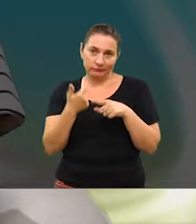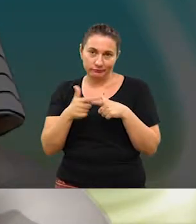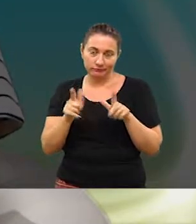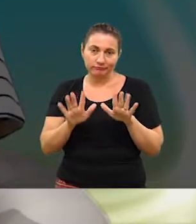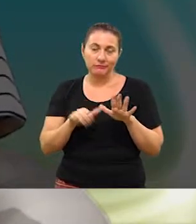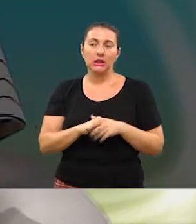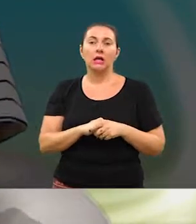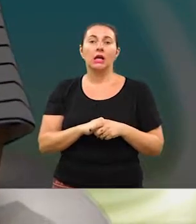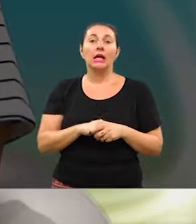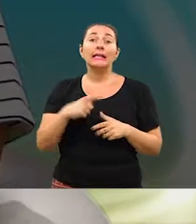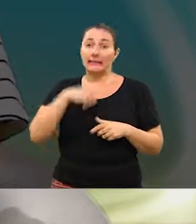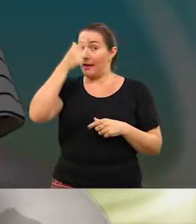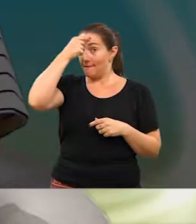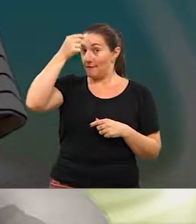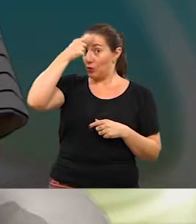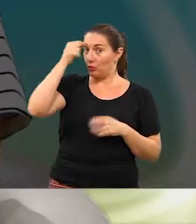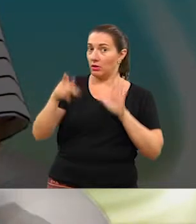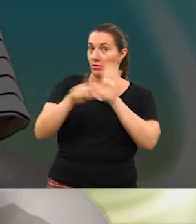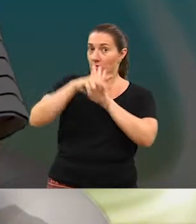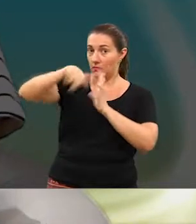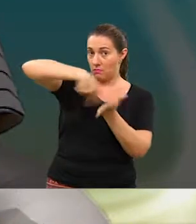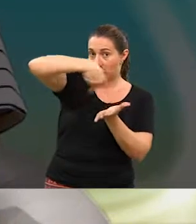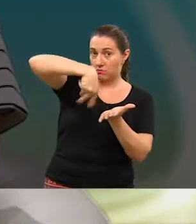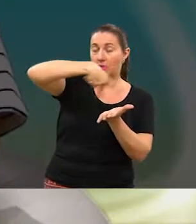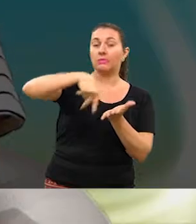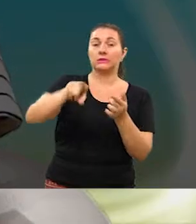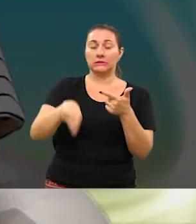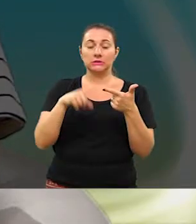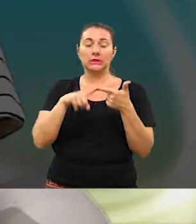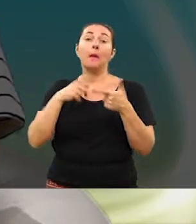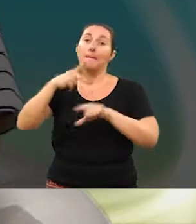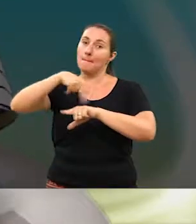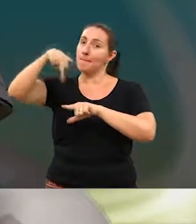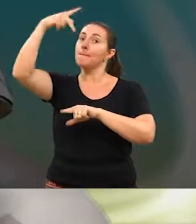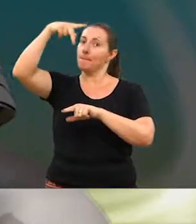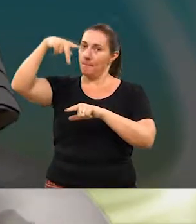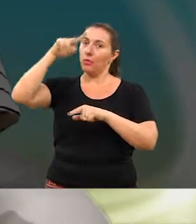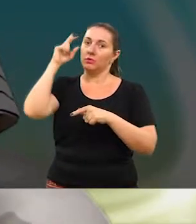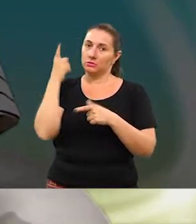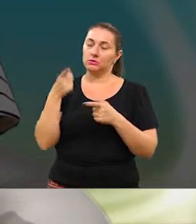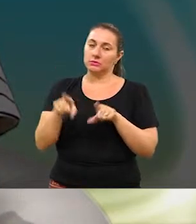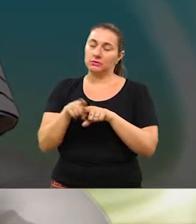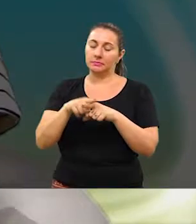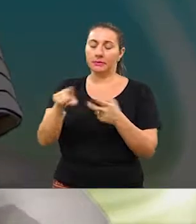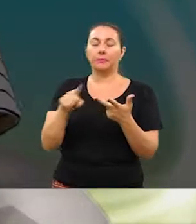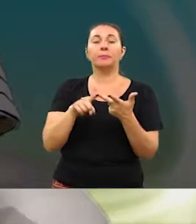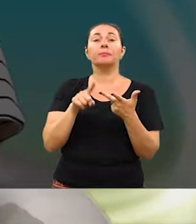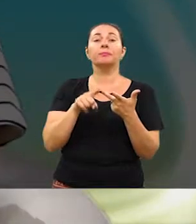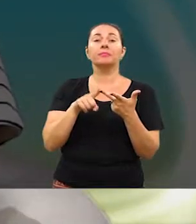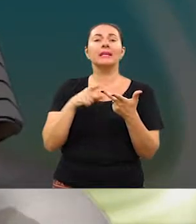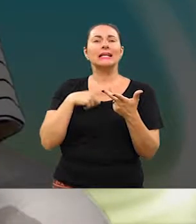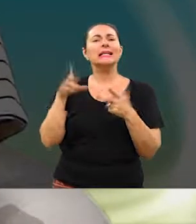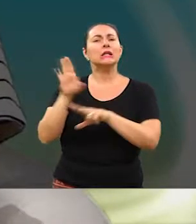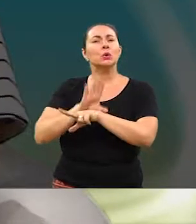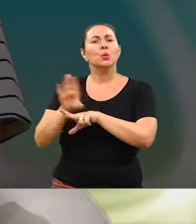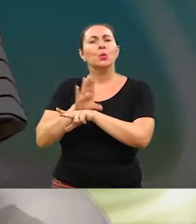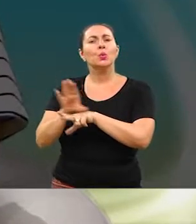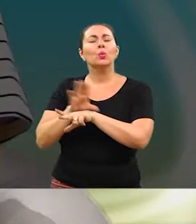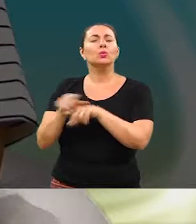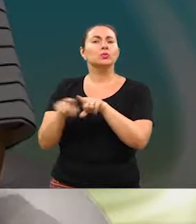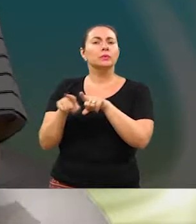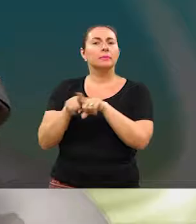Então, existem faculdades específicas pra dança. Existem pós-graduações em dança. E também existem vários